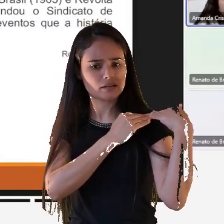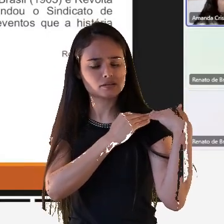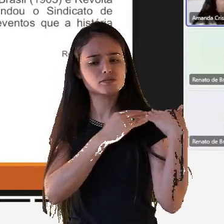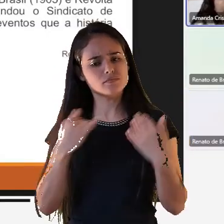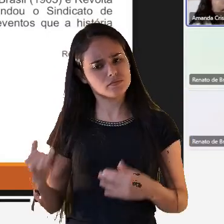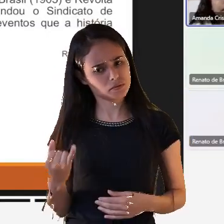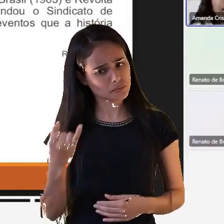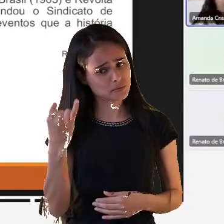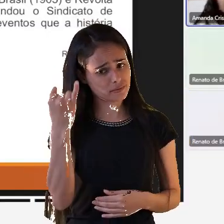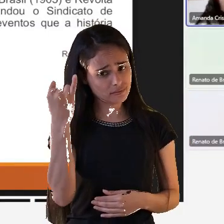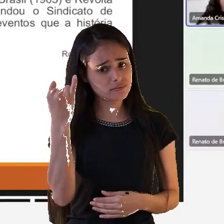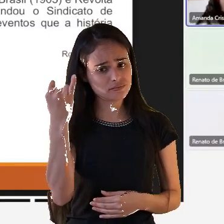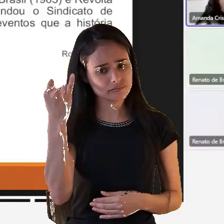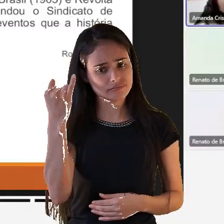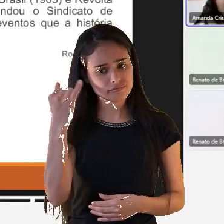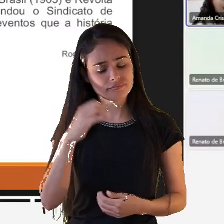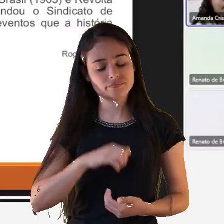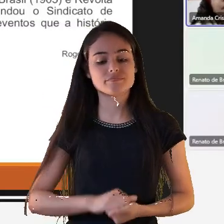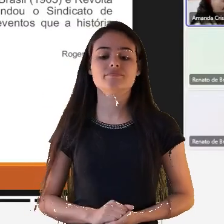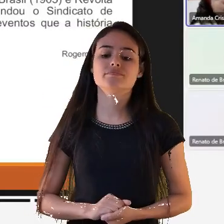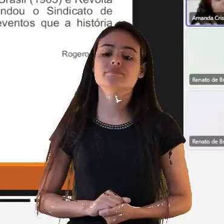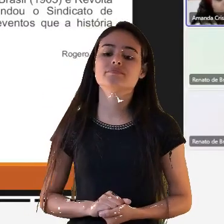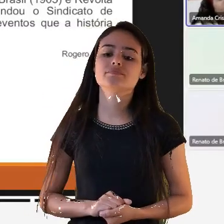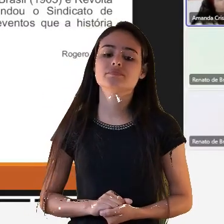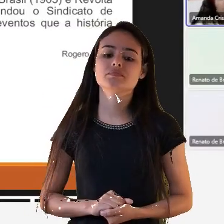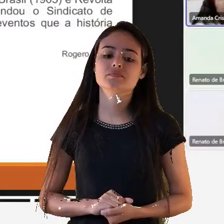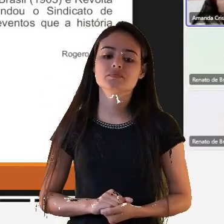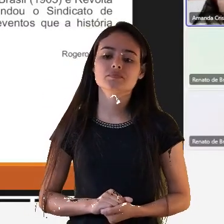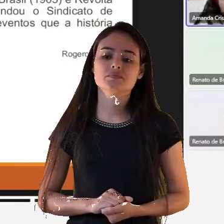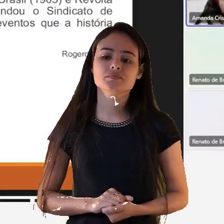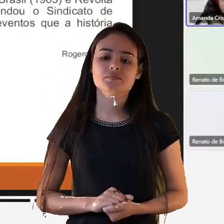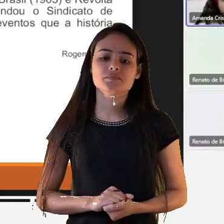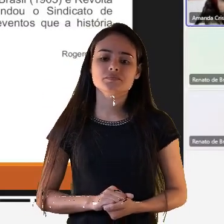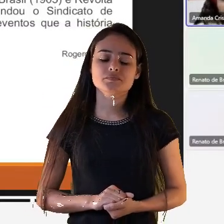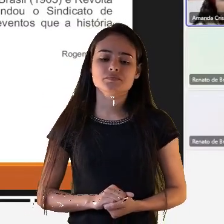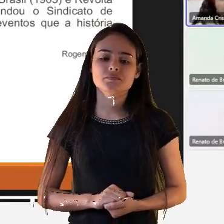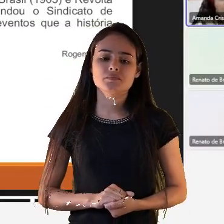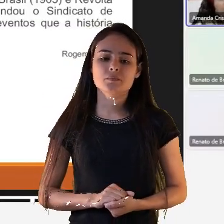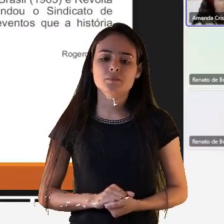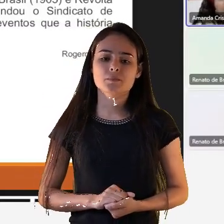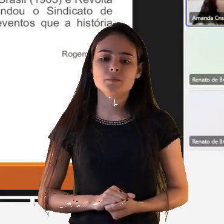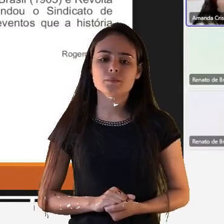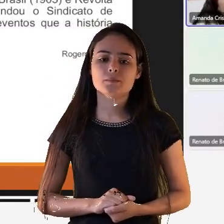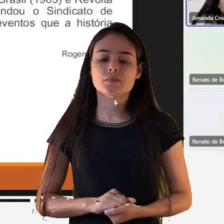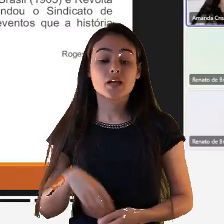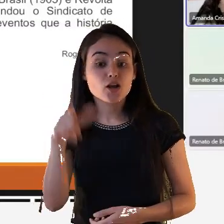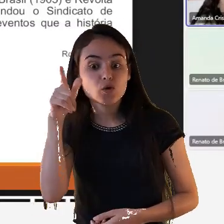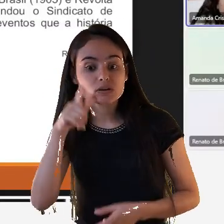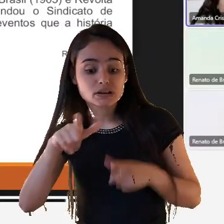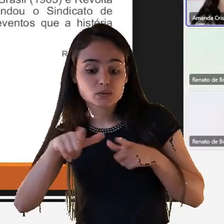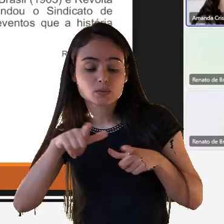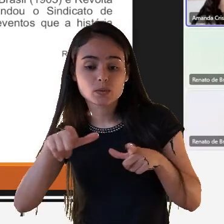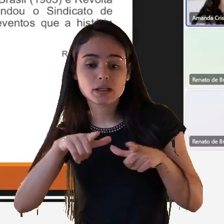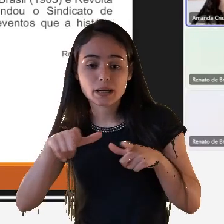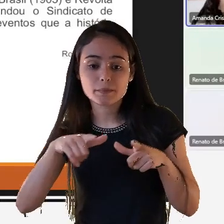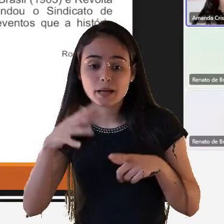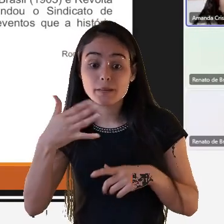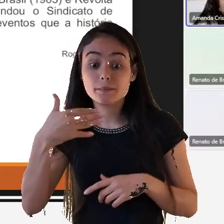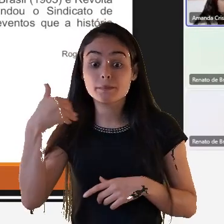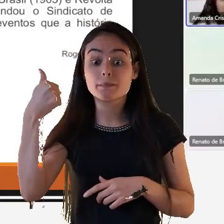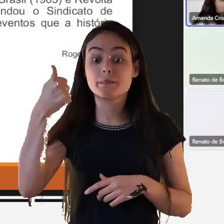muito importantes nessa luta pela melhora de condições de trabalho, principalmente de pessoas